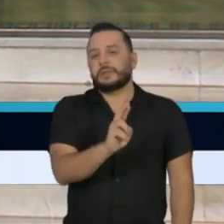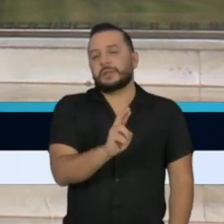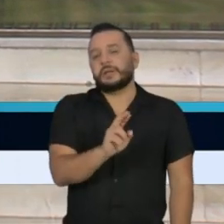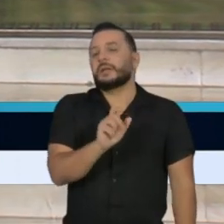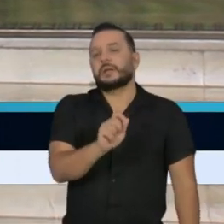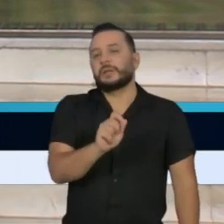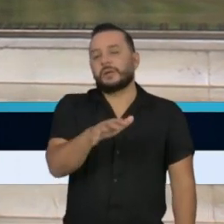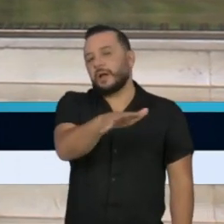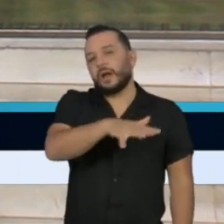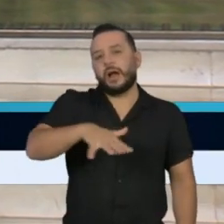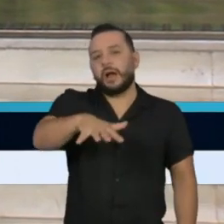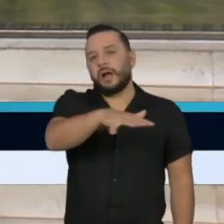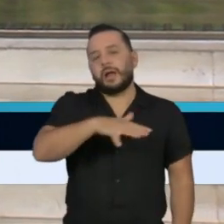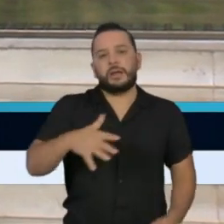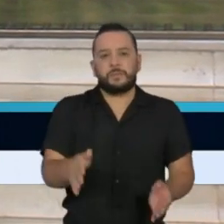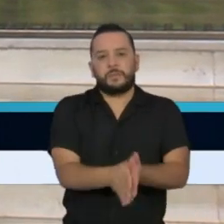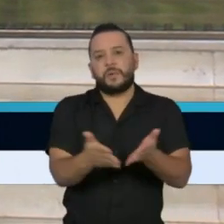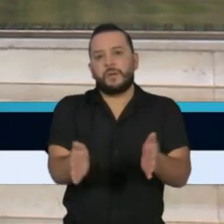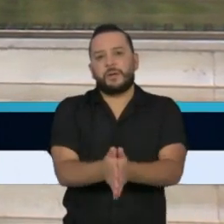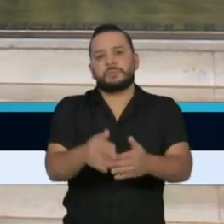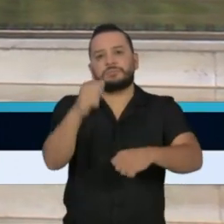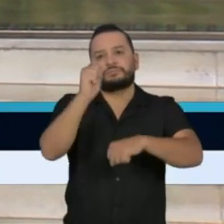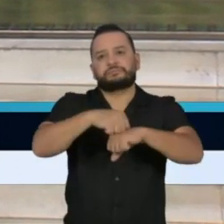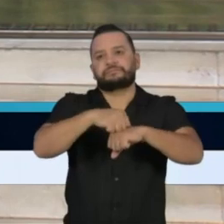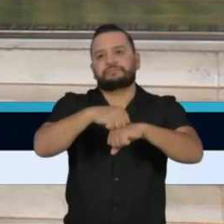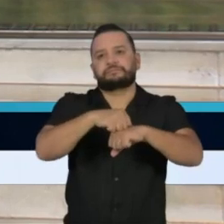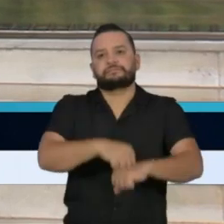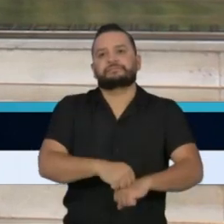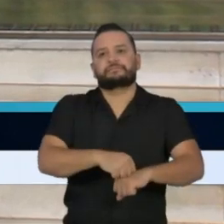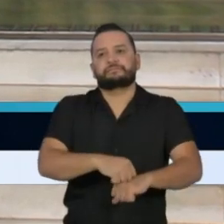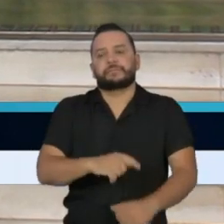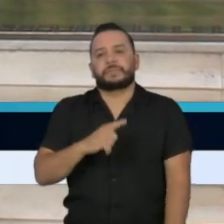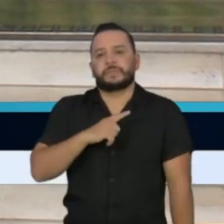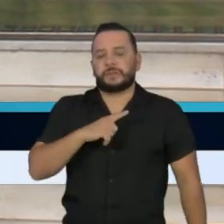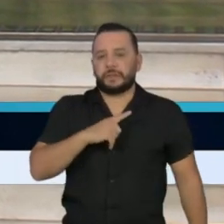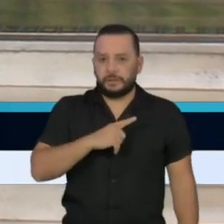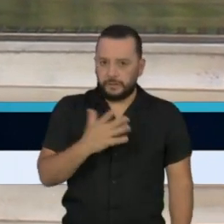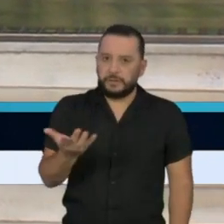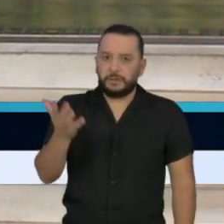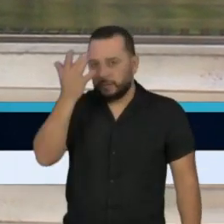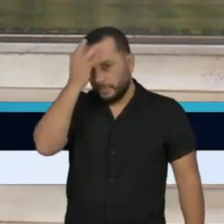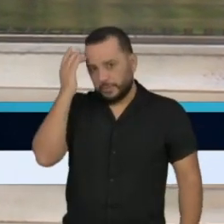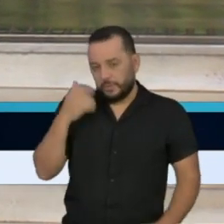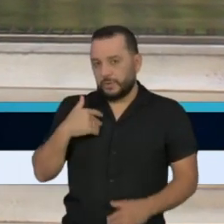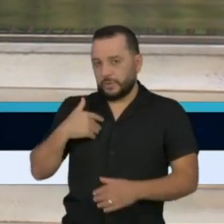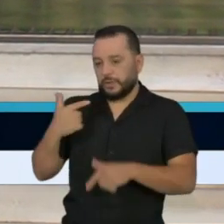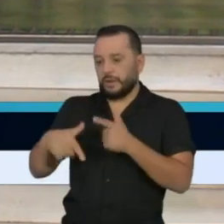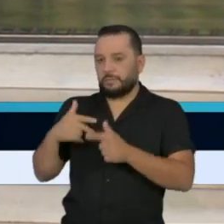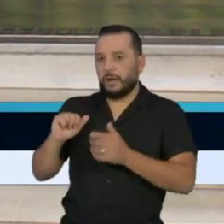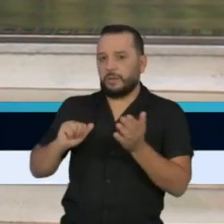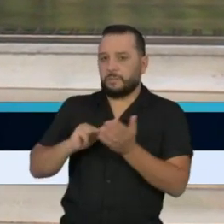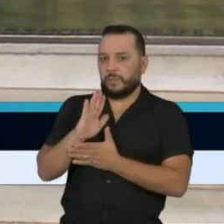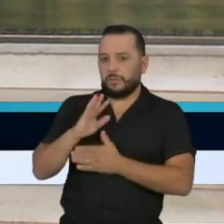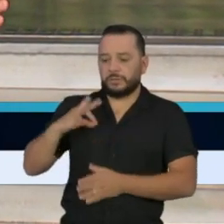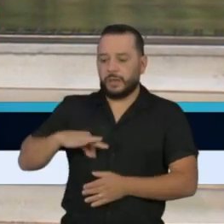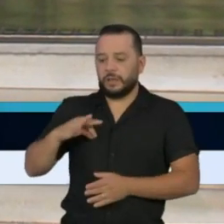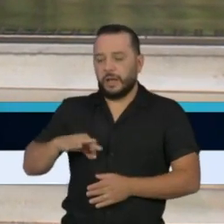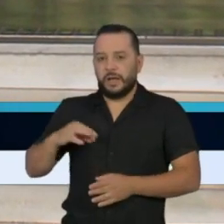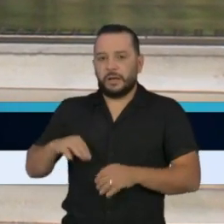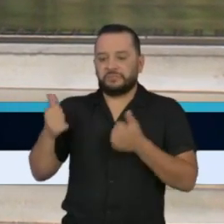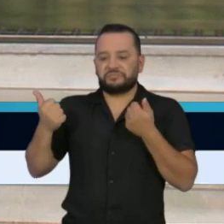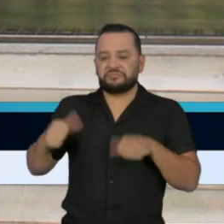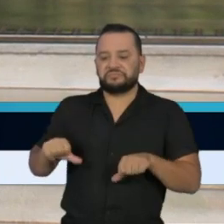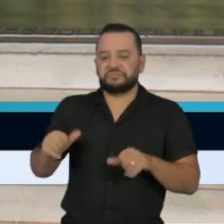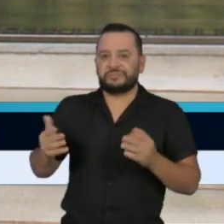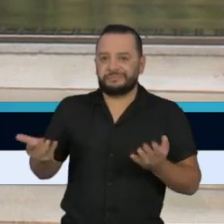mais pobres em extrema miséria, ou os que perderam seus empregos e a sua renda, como já anunciamos